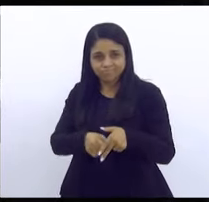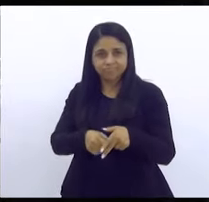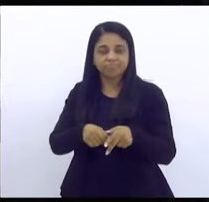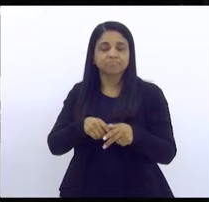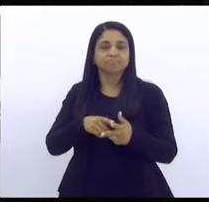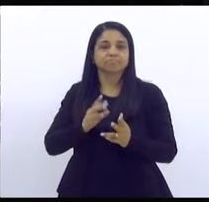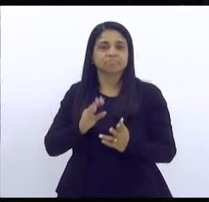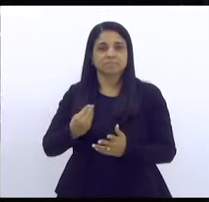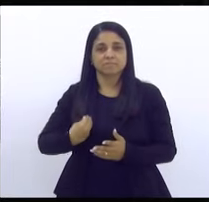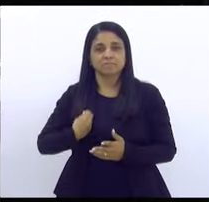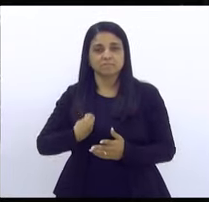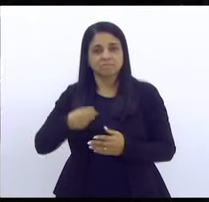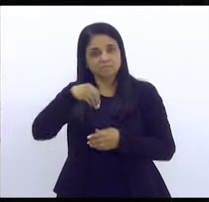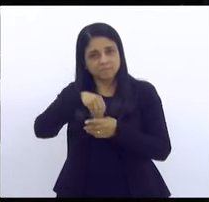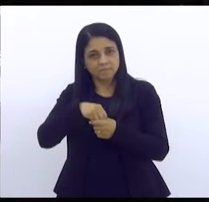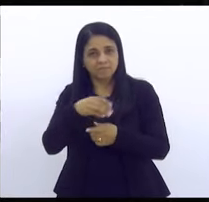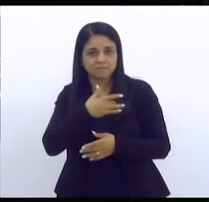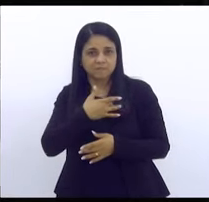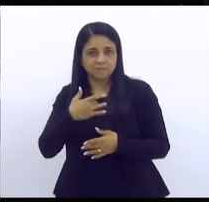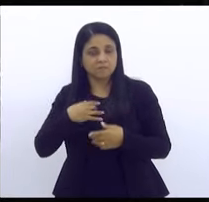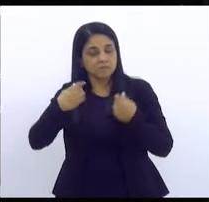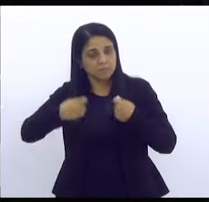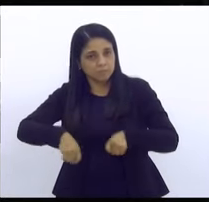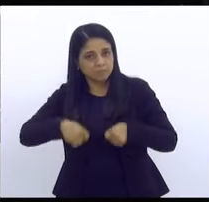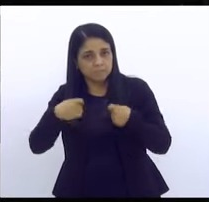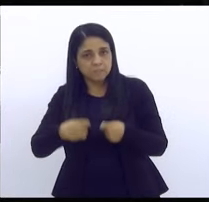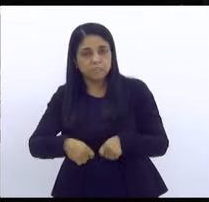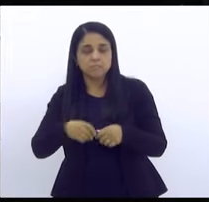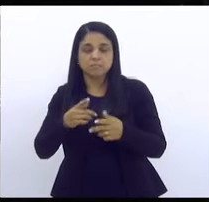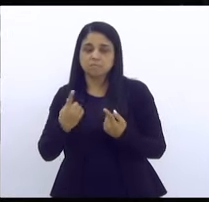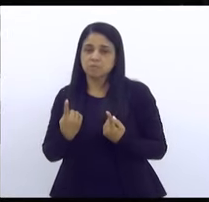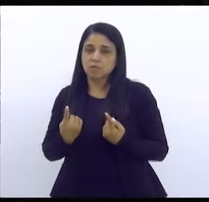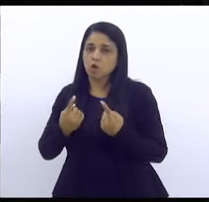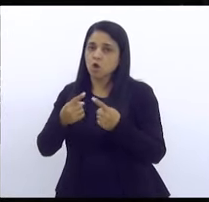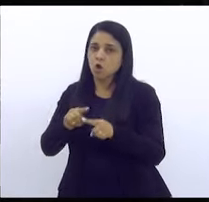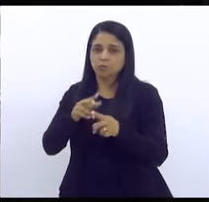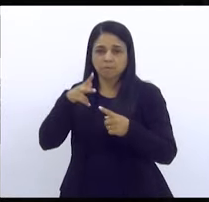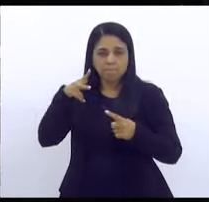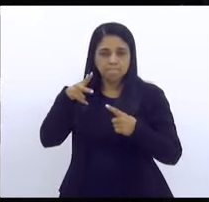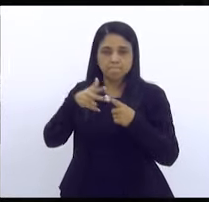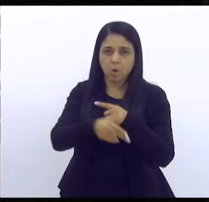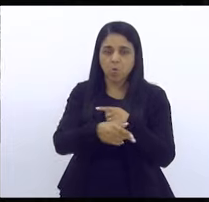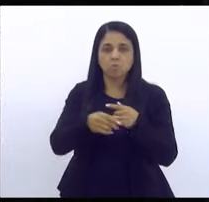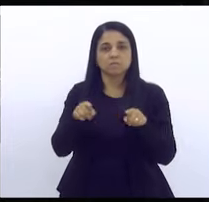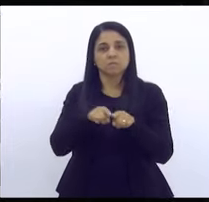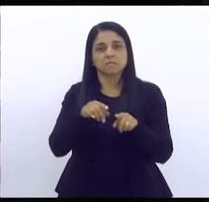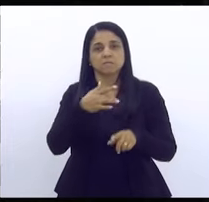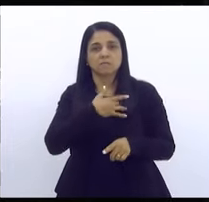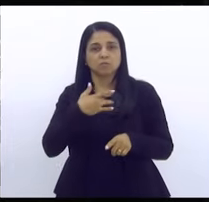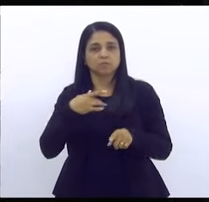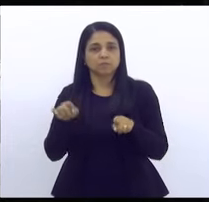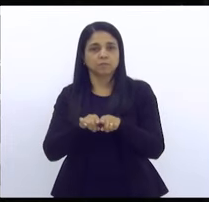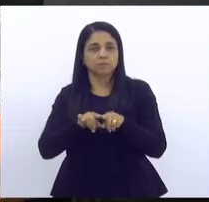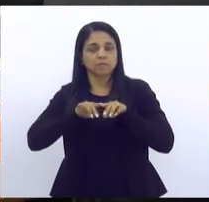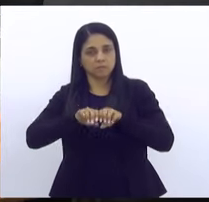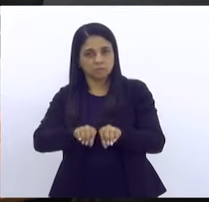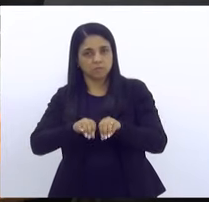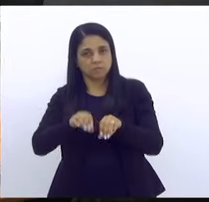existiu dentro da saúde, mas que agora é necessário combater não apenas na saúde, mas também na educação. Muito